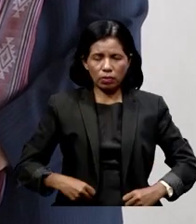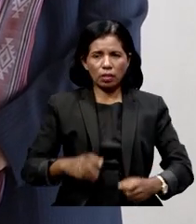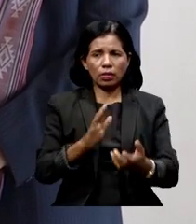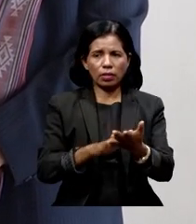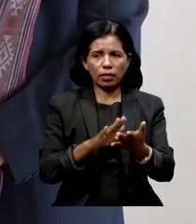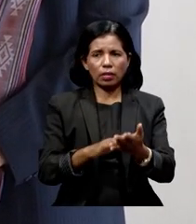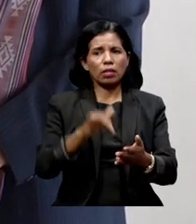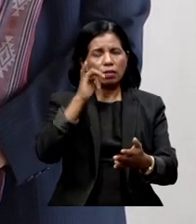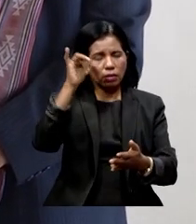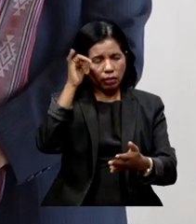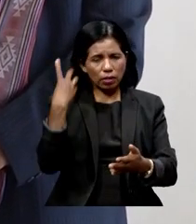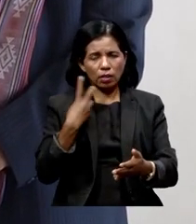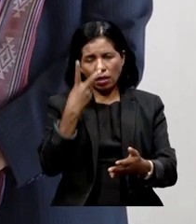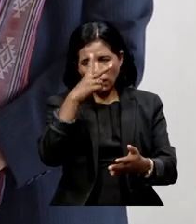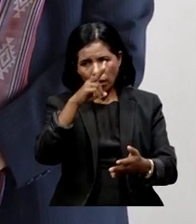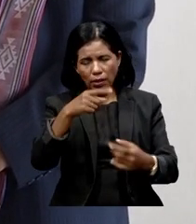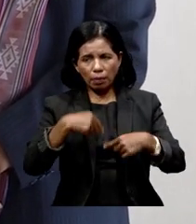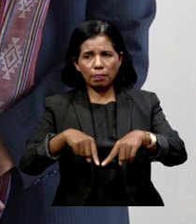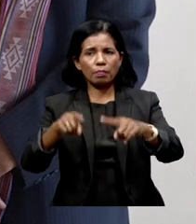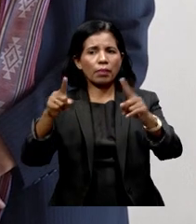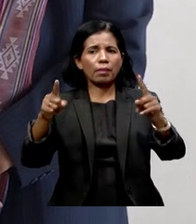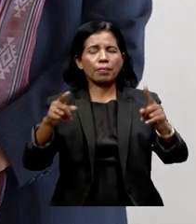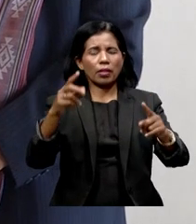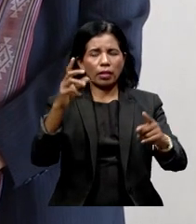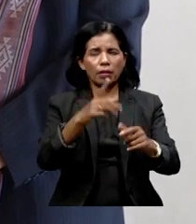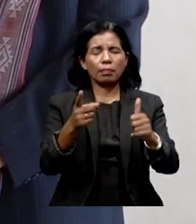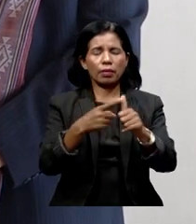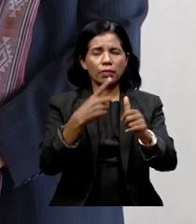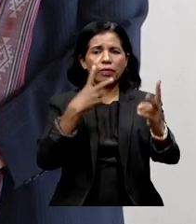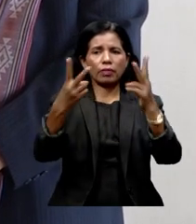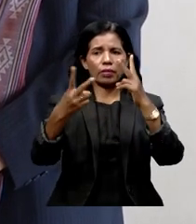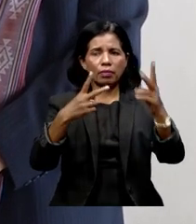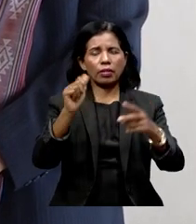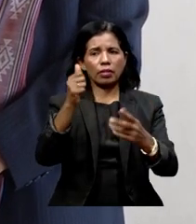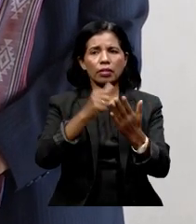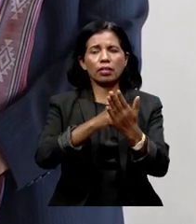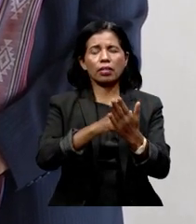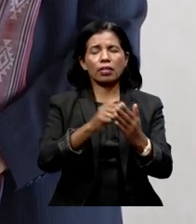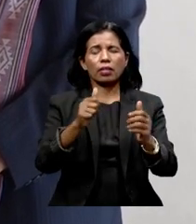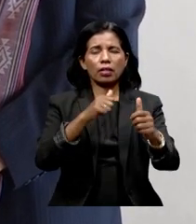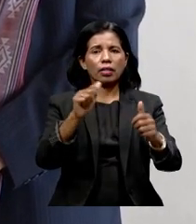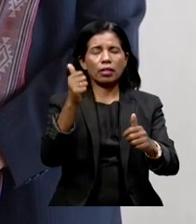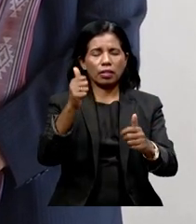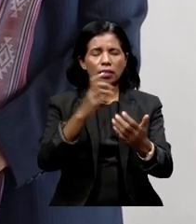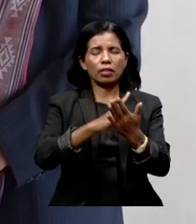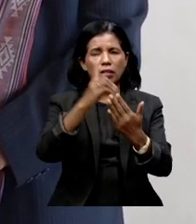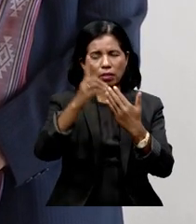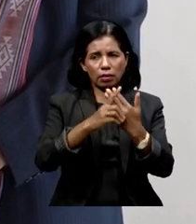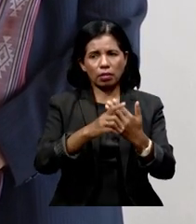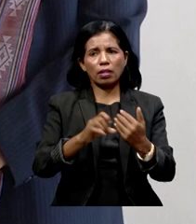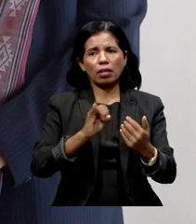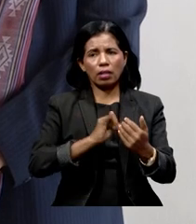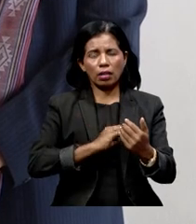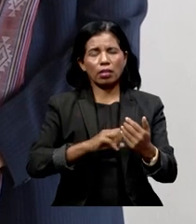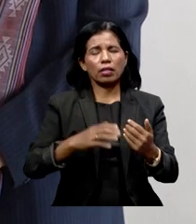mos ita ursek akompanya ba iha ita nia primeira visita ba ya desde dezembro escola ya sei que né ne vamos senhora